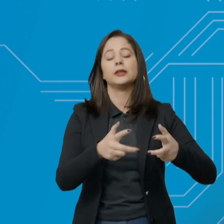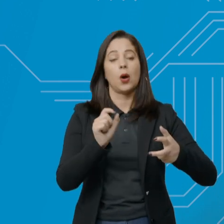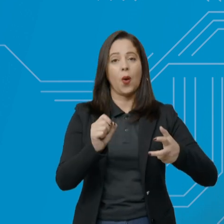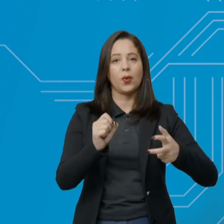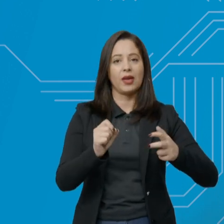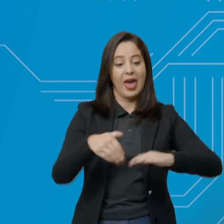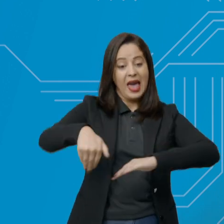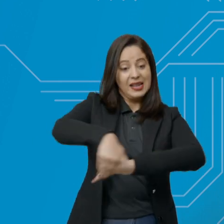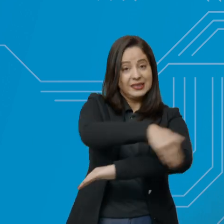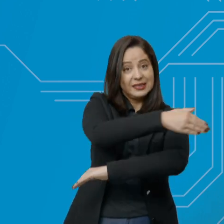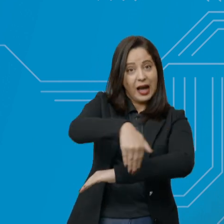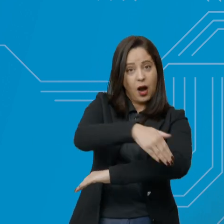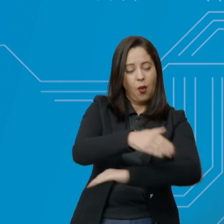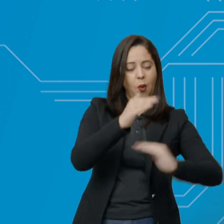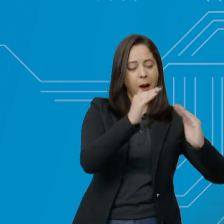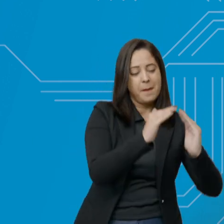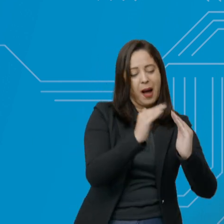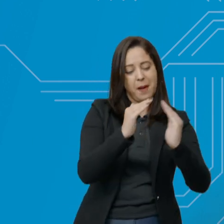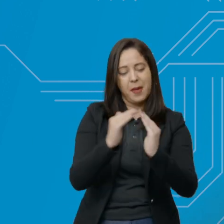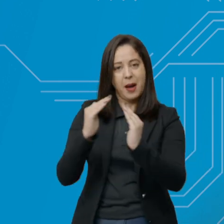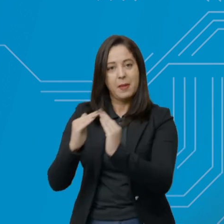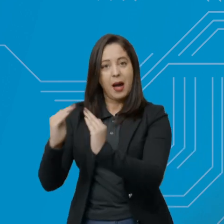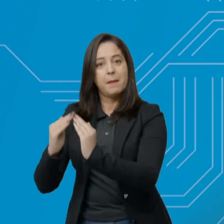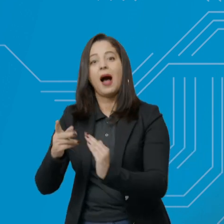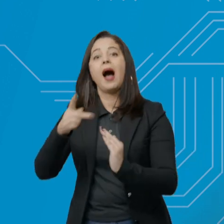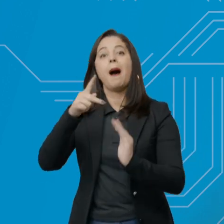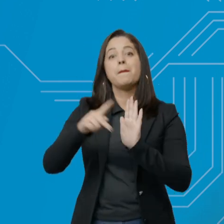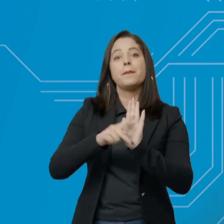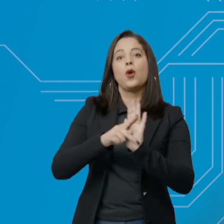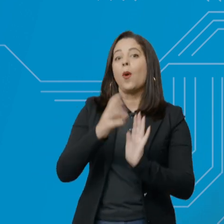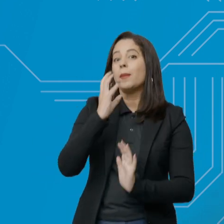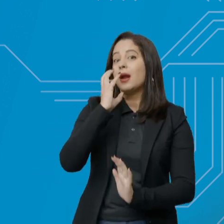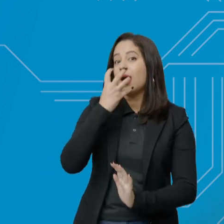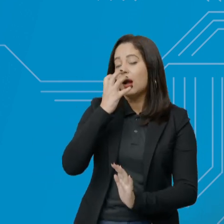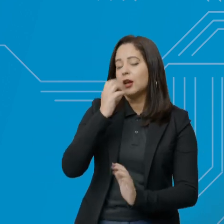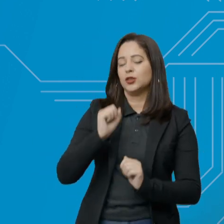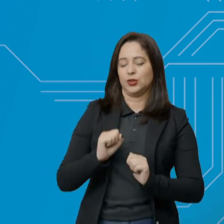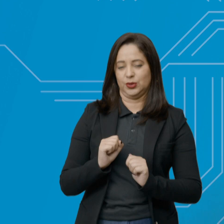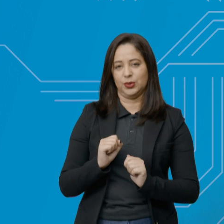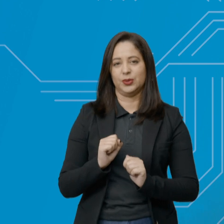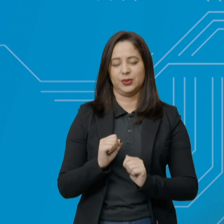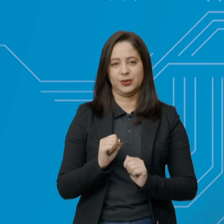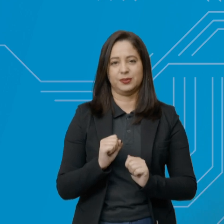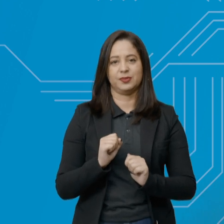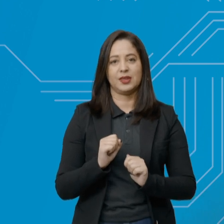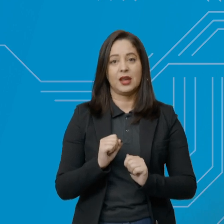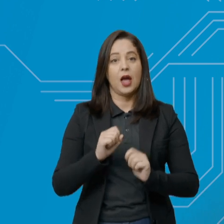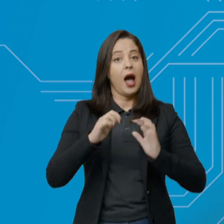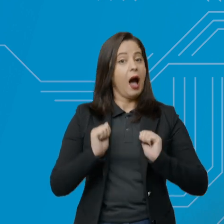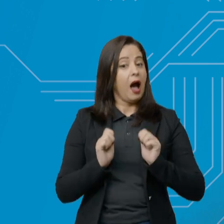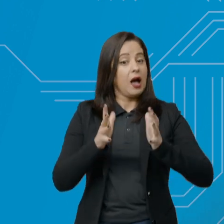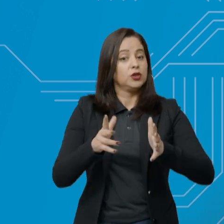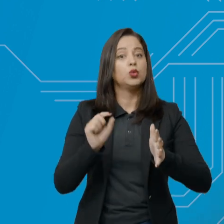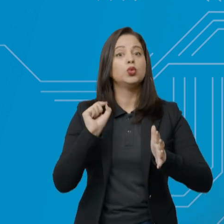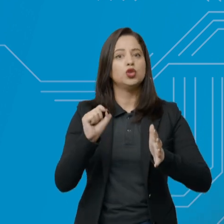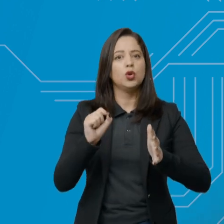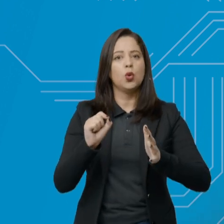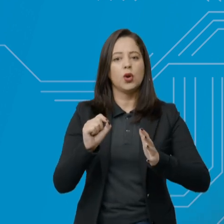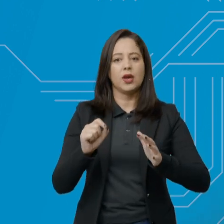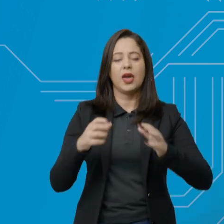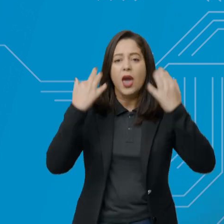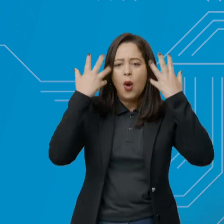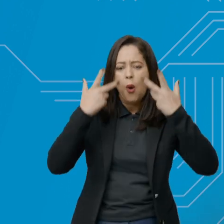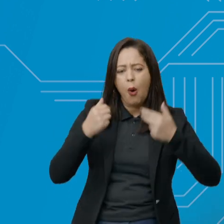Ele autoriza a instalação de casinhas pets comunitárias e comedouros em espaços públicos da nossa cidade. A iniciativa é para